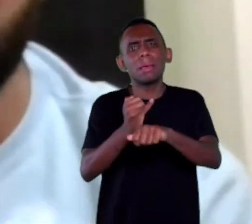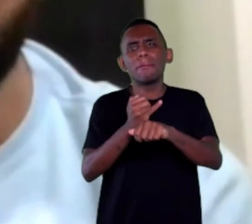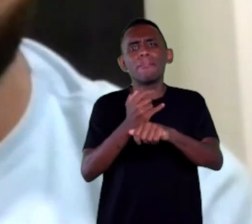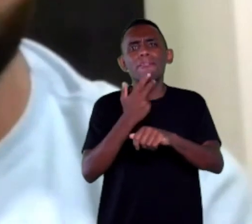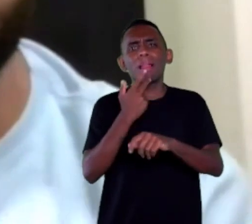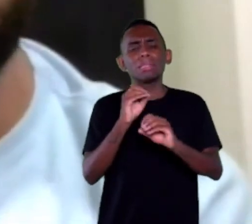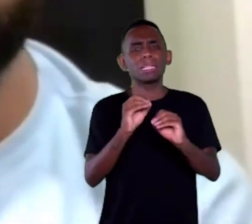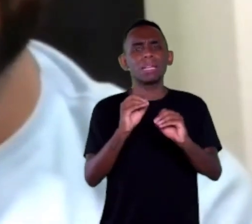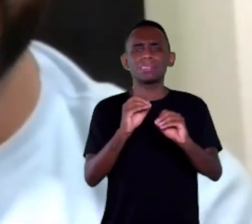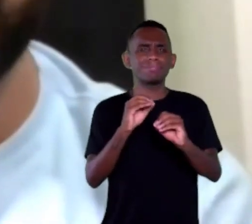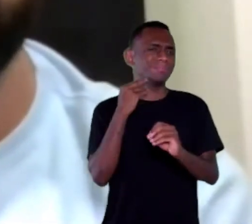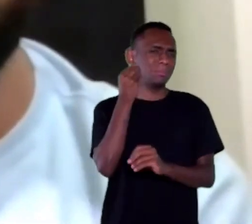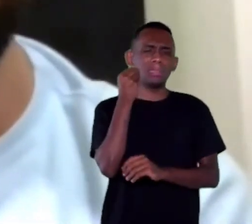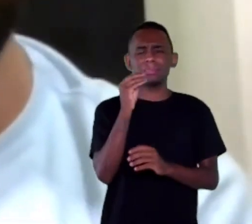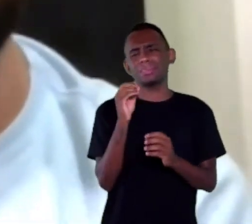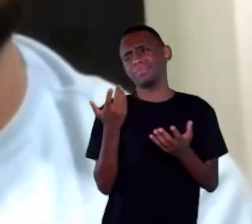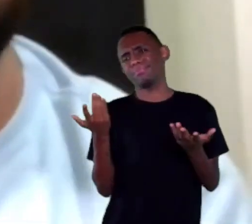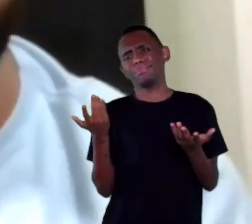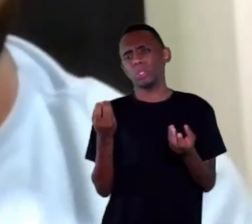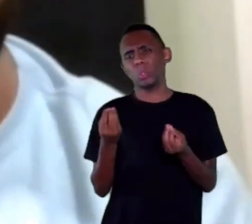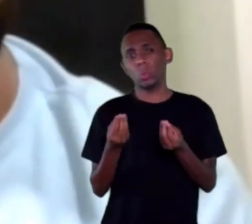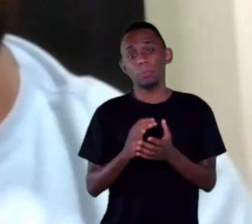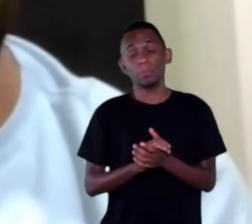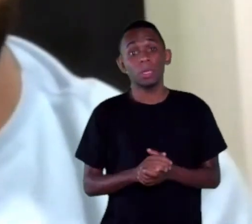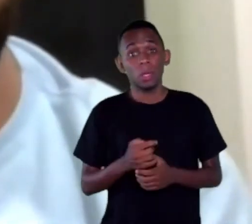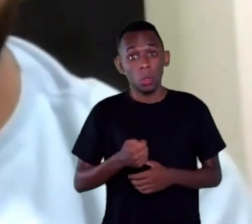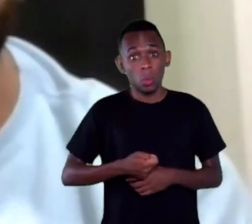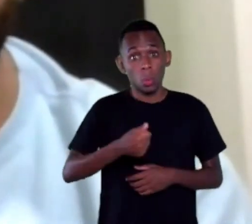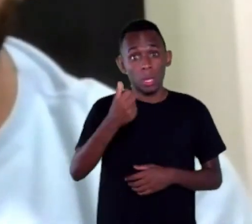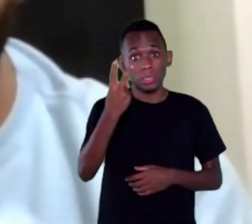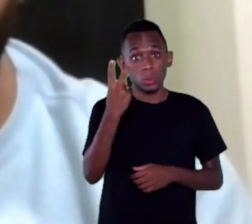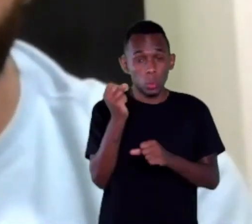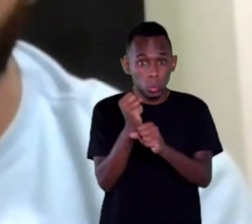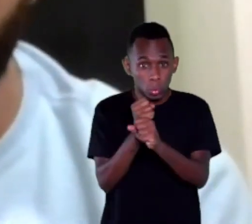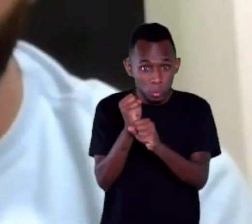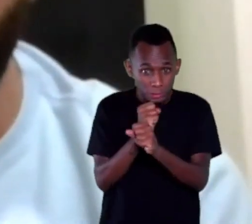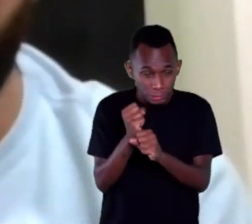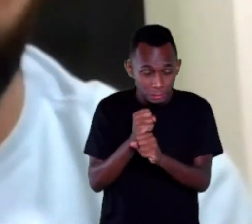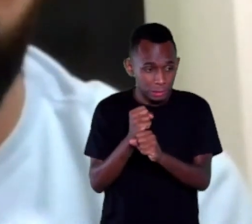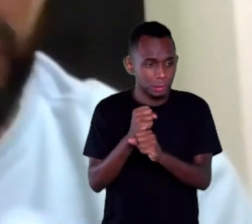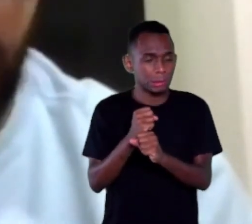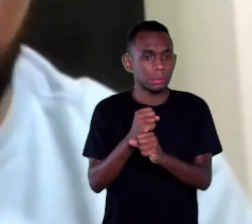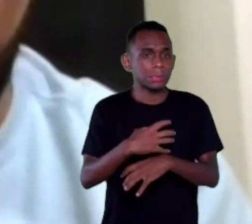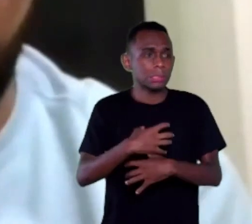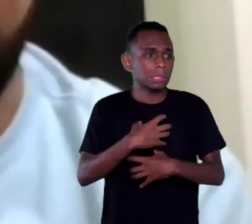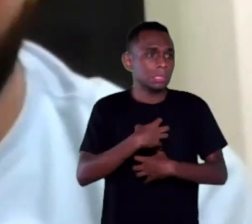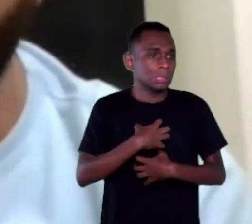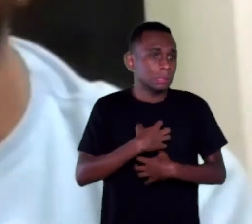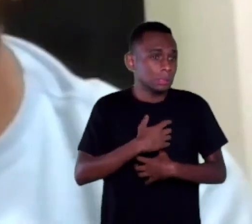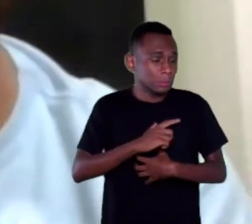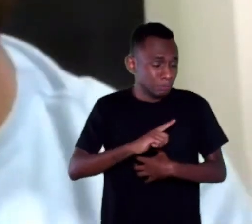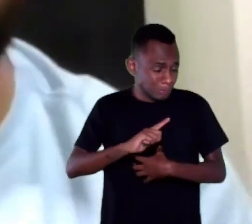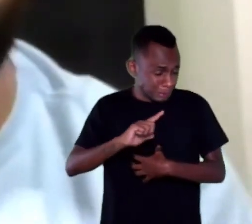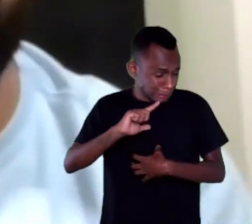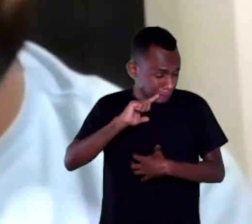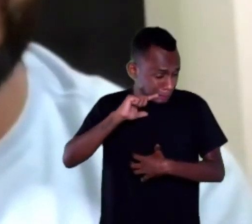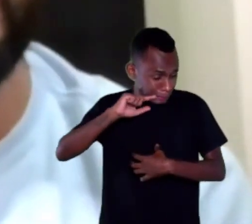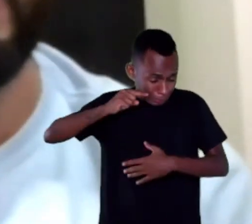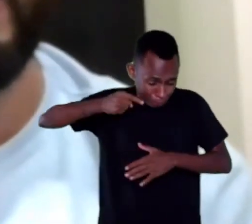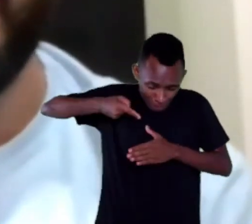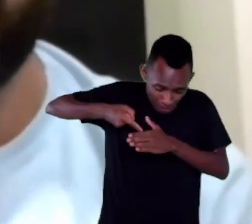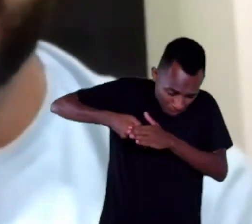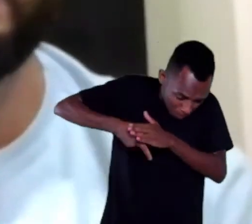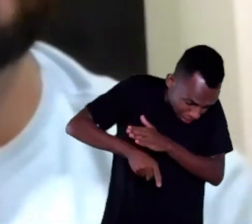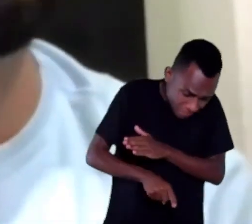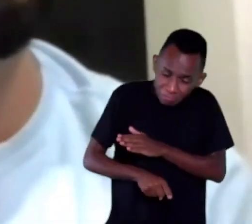foram quase 2 anos de doença, de uma tristeza profunda que nada